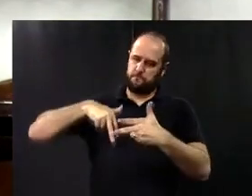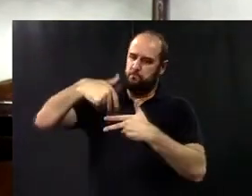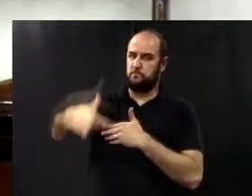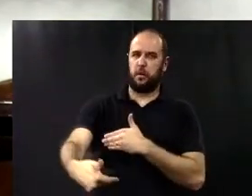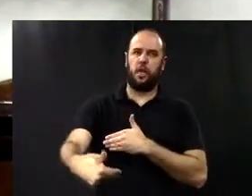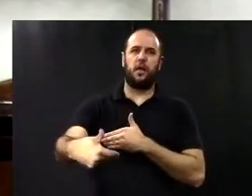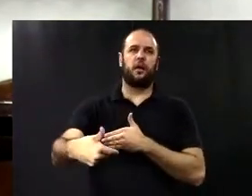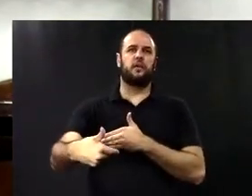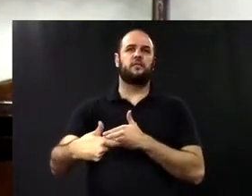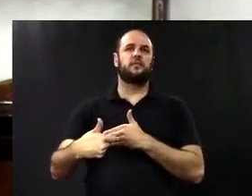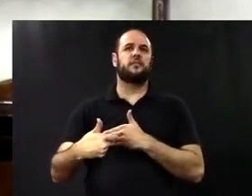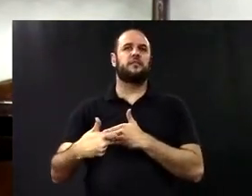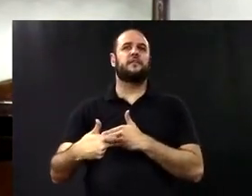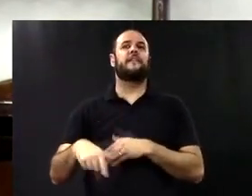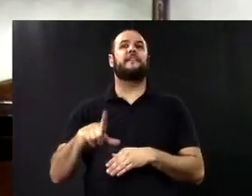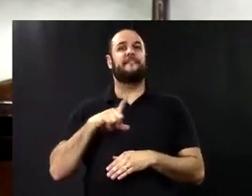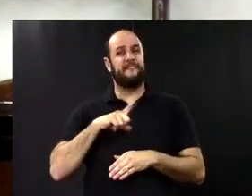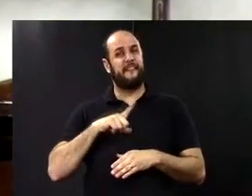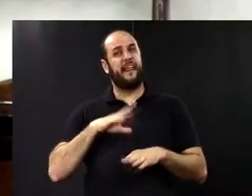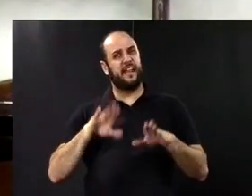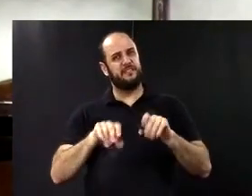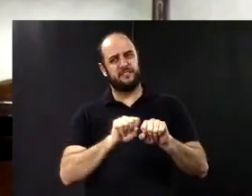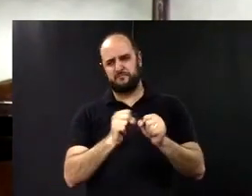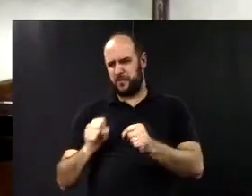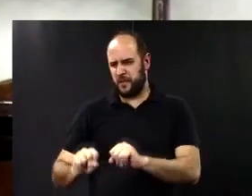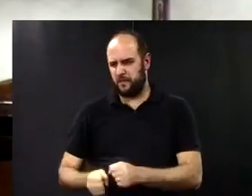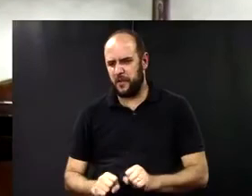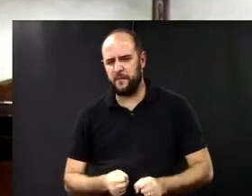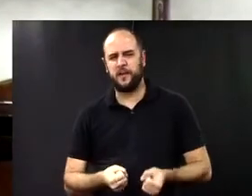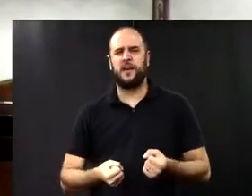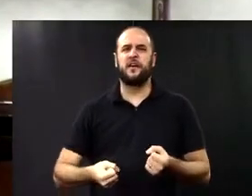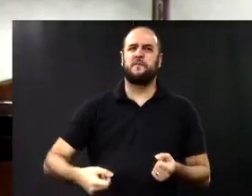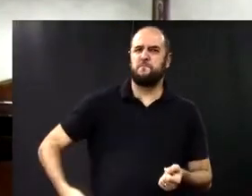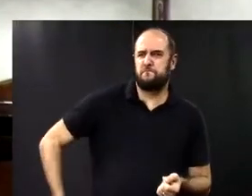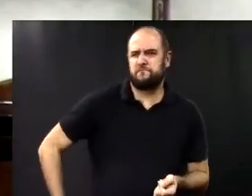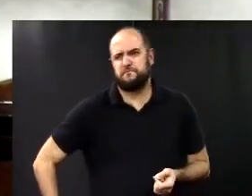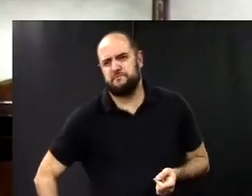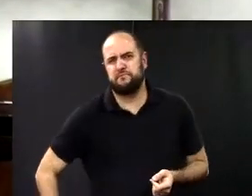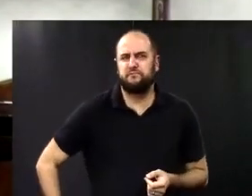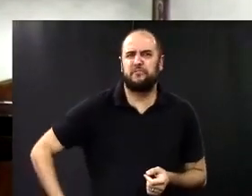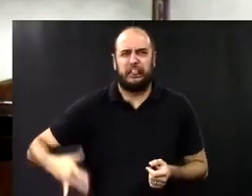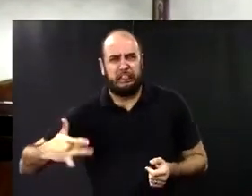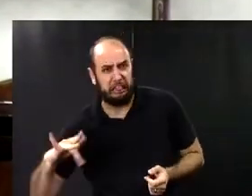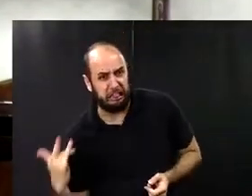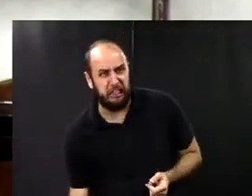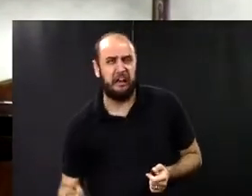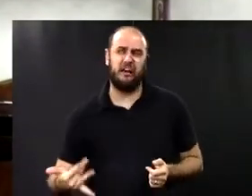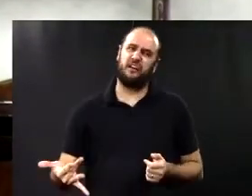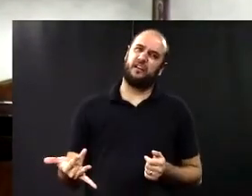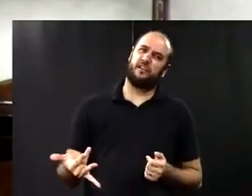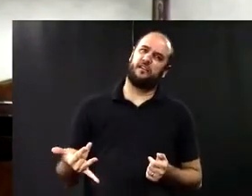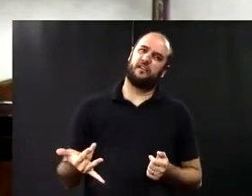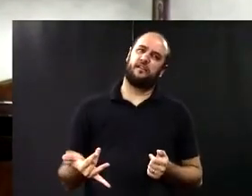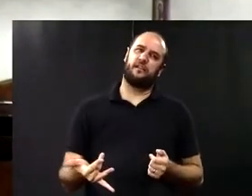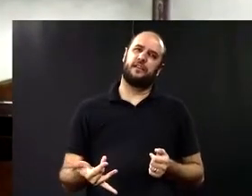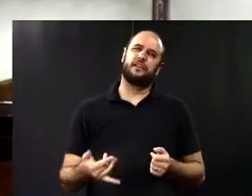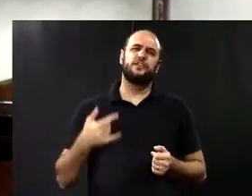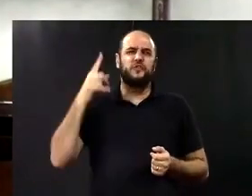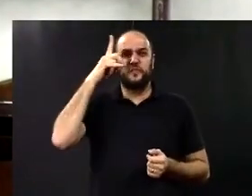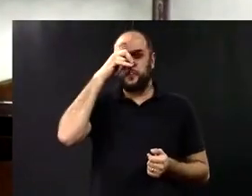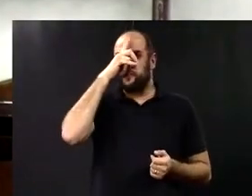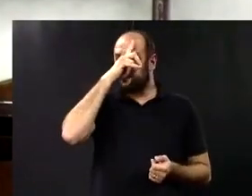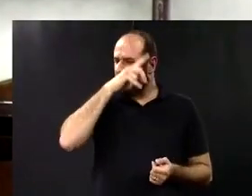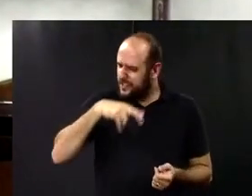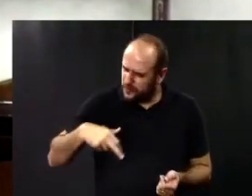eles vão talvez se machucar, torcer o pé, o tornozelo. E aí vão ter muita dificuldade